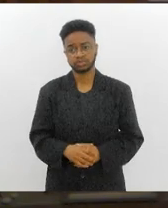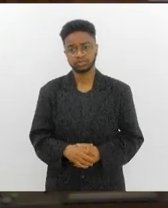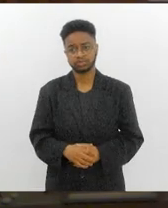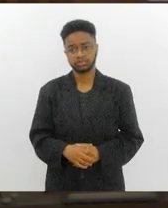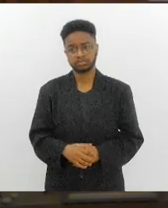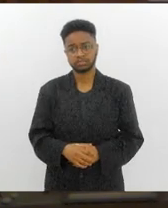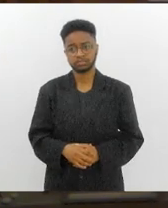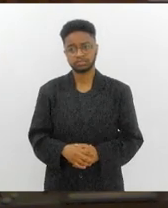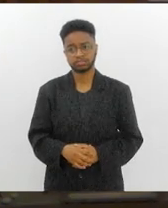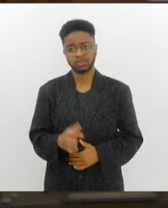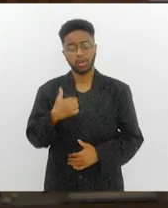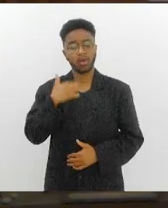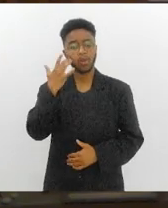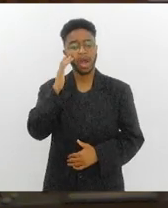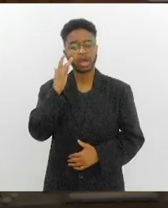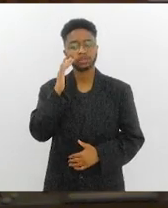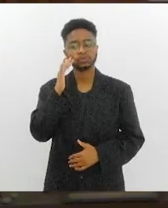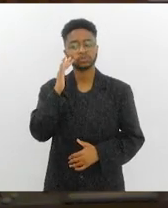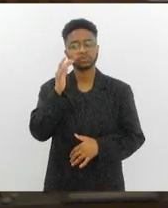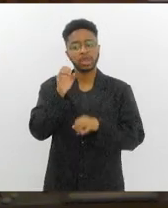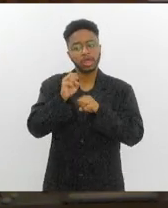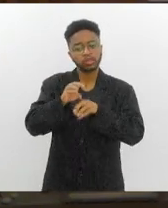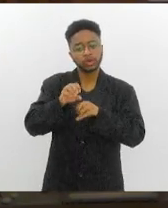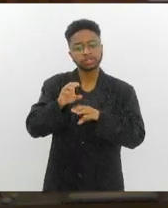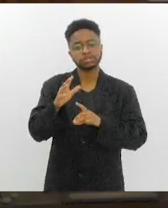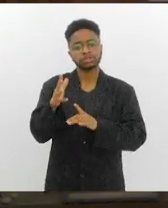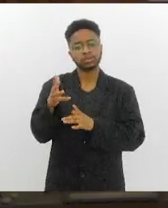acho que educação, arte,